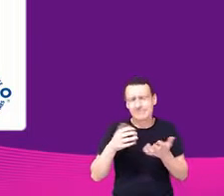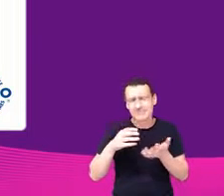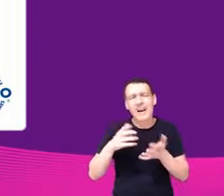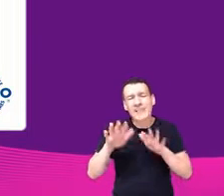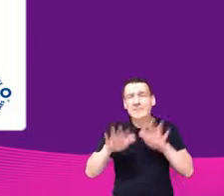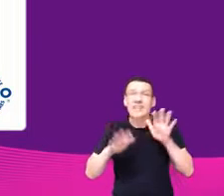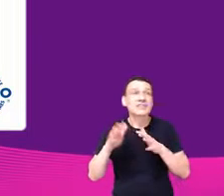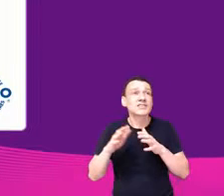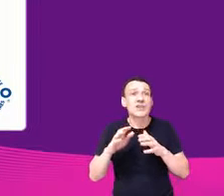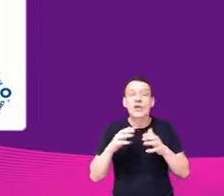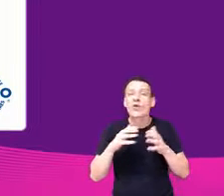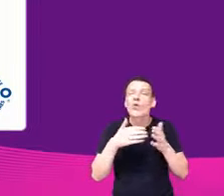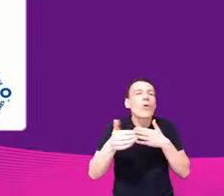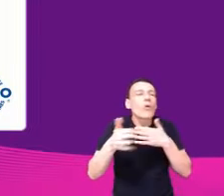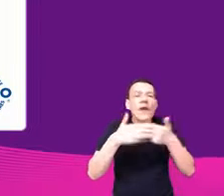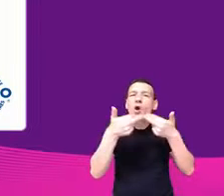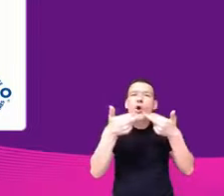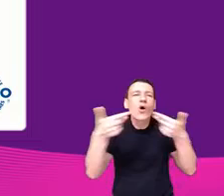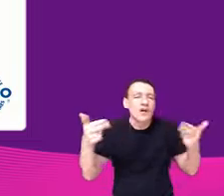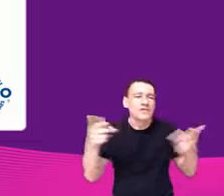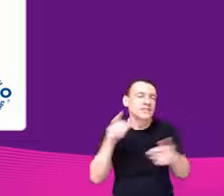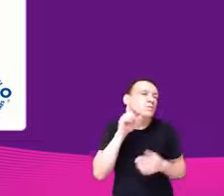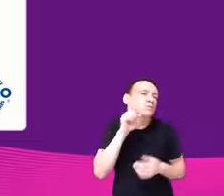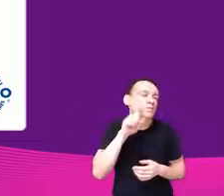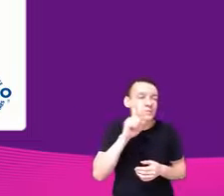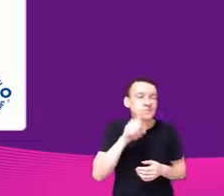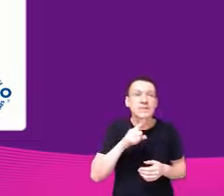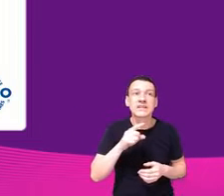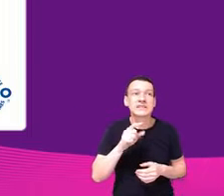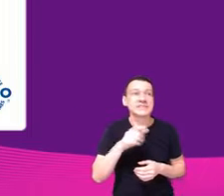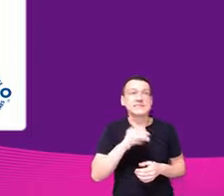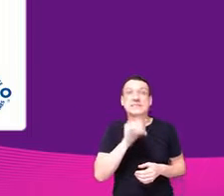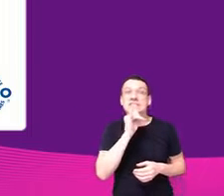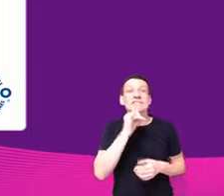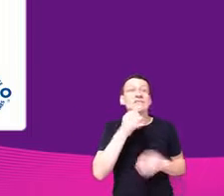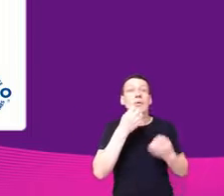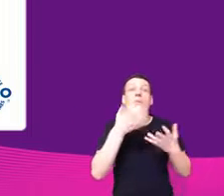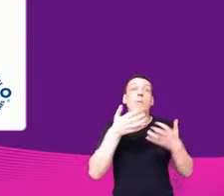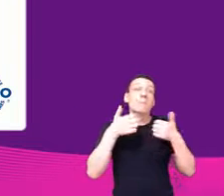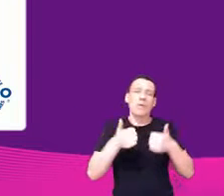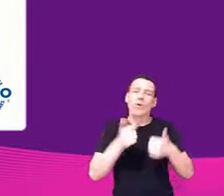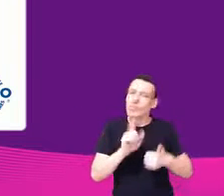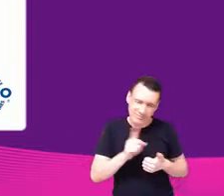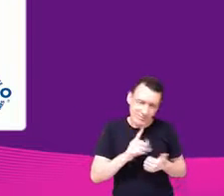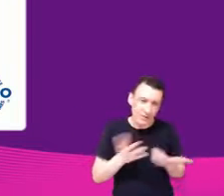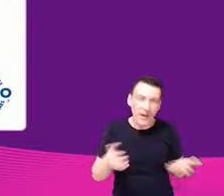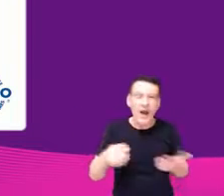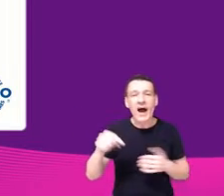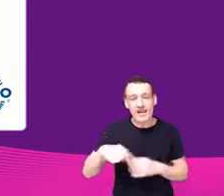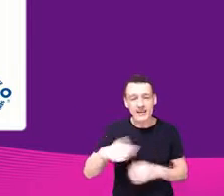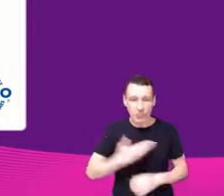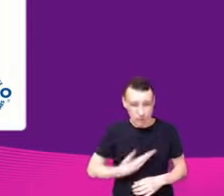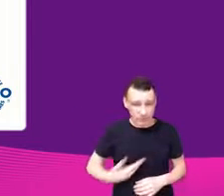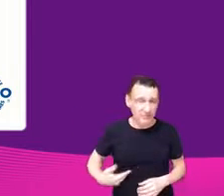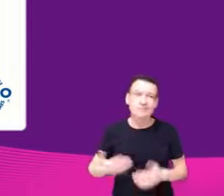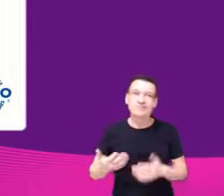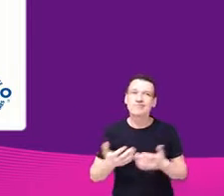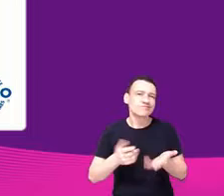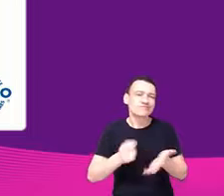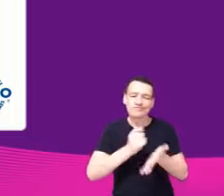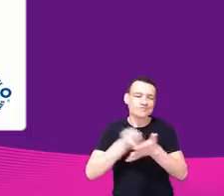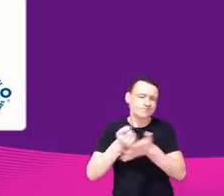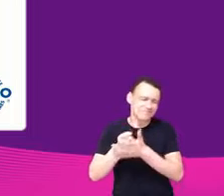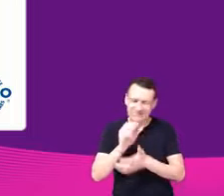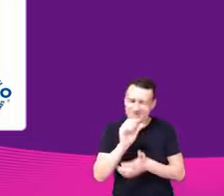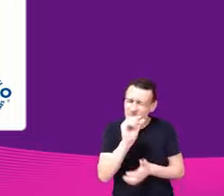na verdade, é um sistema de saúde que cobre pouca gente, né? É um sistema de saúde muito caro, né? Mas que